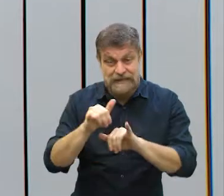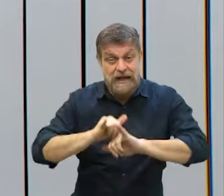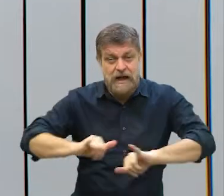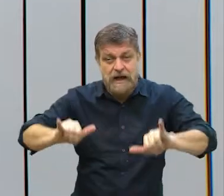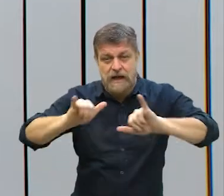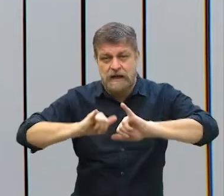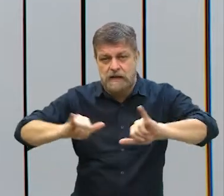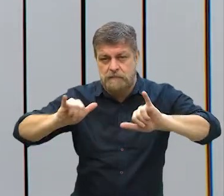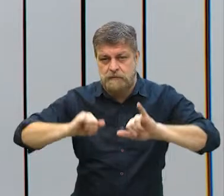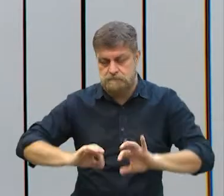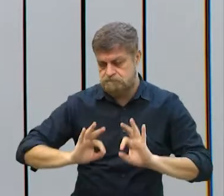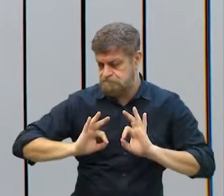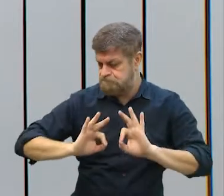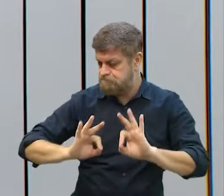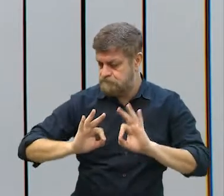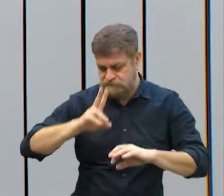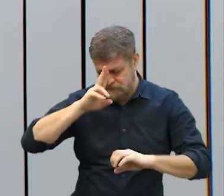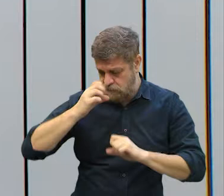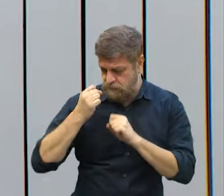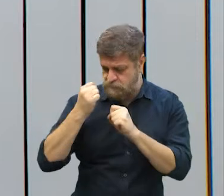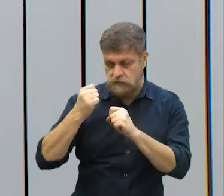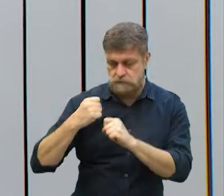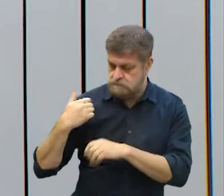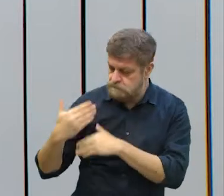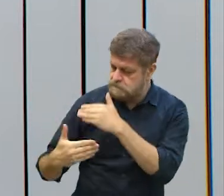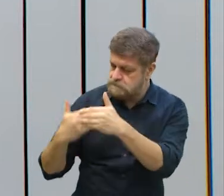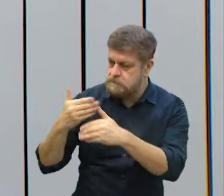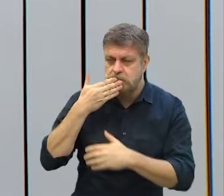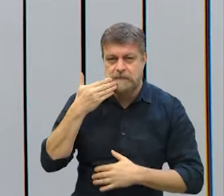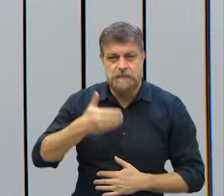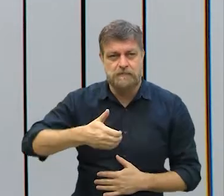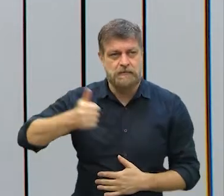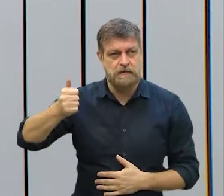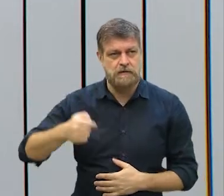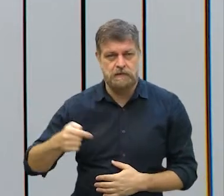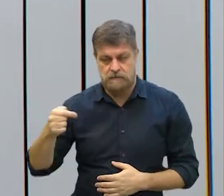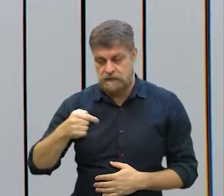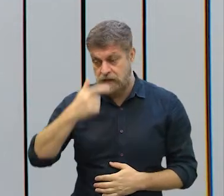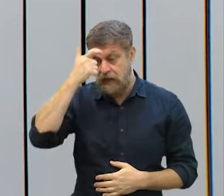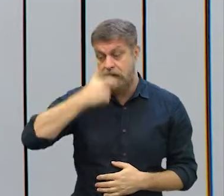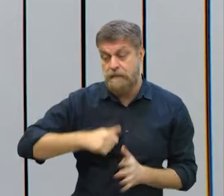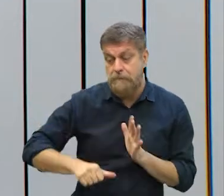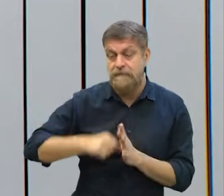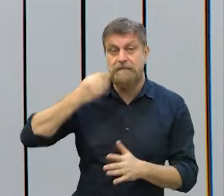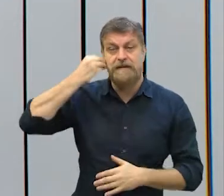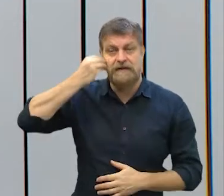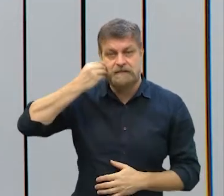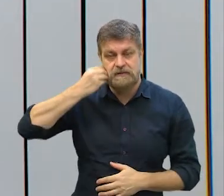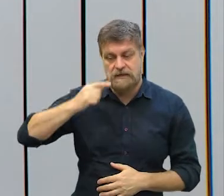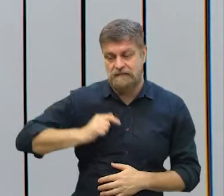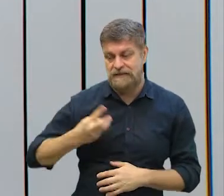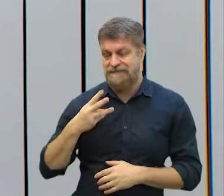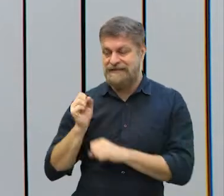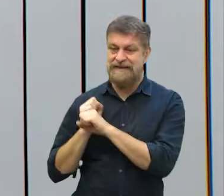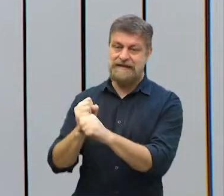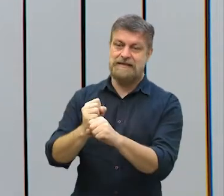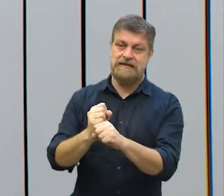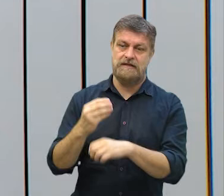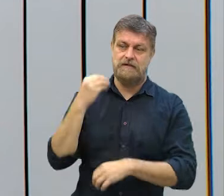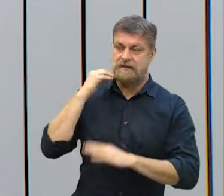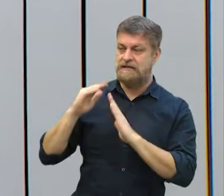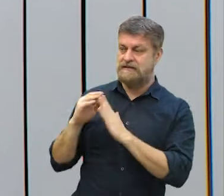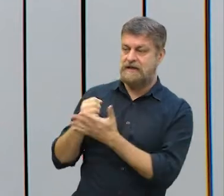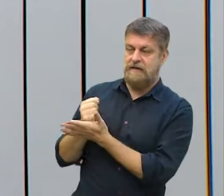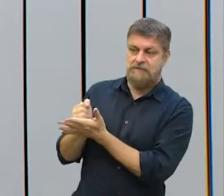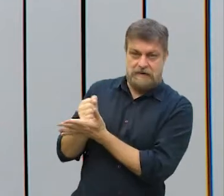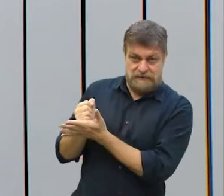que essas campanhas são bem firmes. E cada dia que passa, ela melhora mais. Aqui no Haddad é 2 mandatos, eu estou no primeiro, mas nós estamos aí. Eu tenho 30 anos de